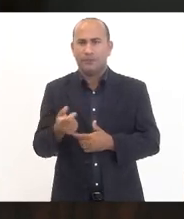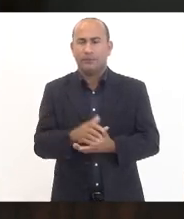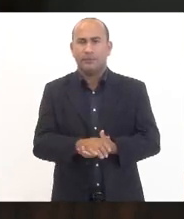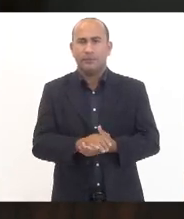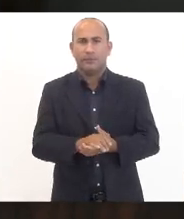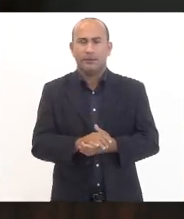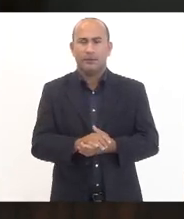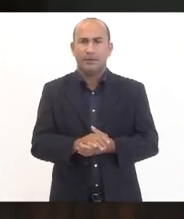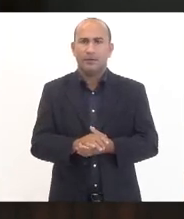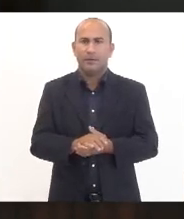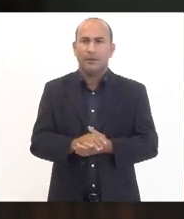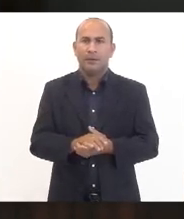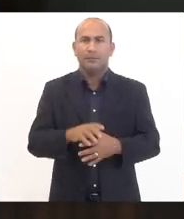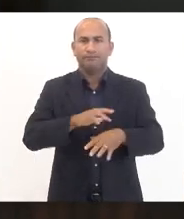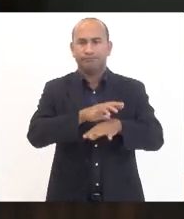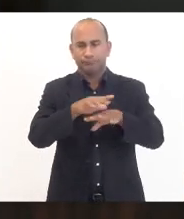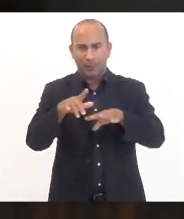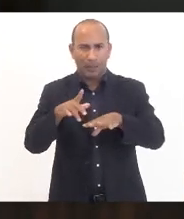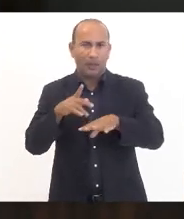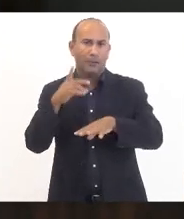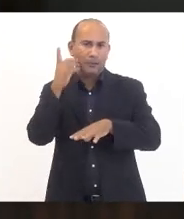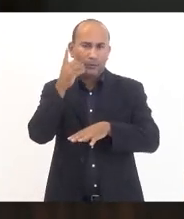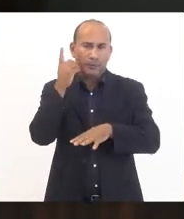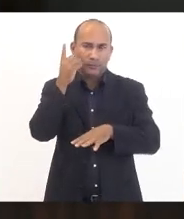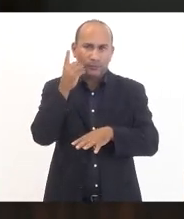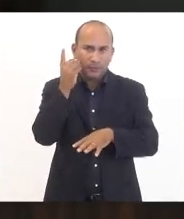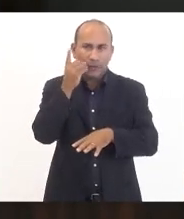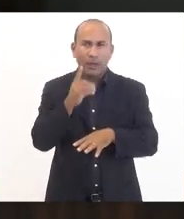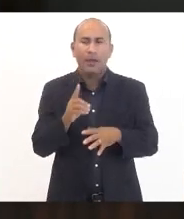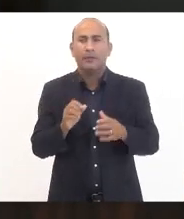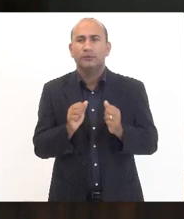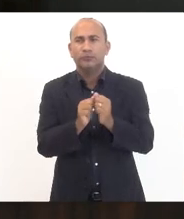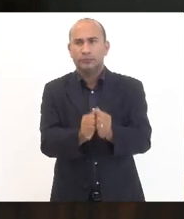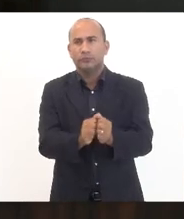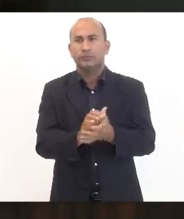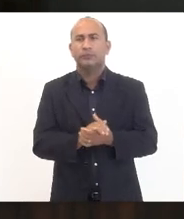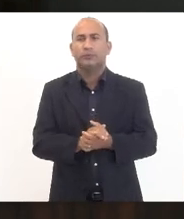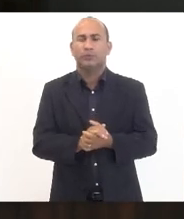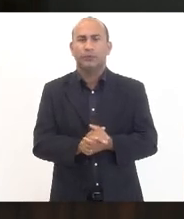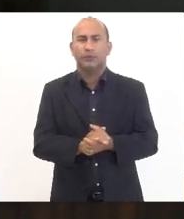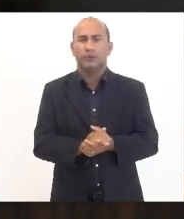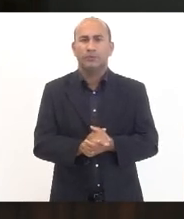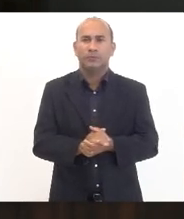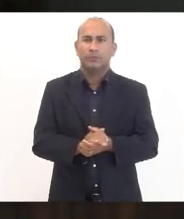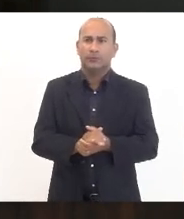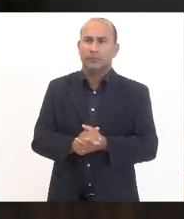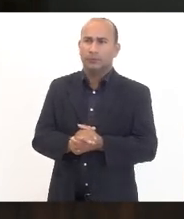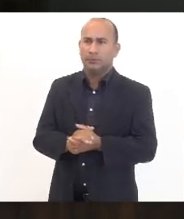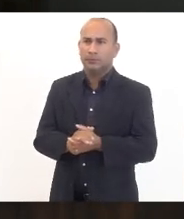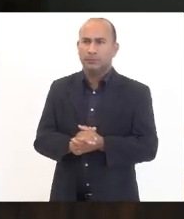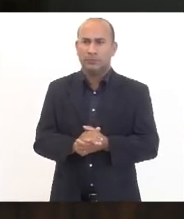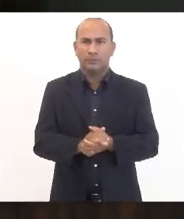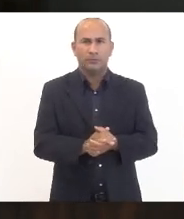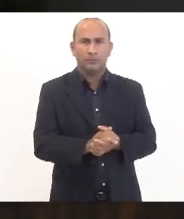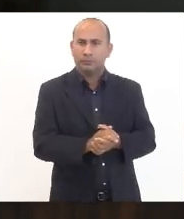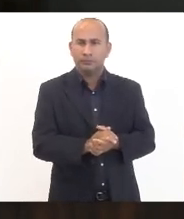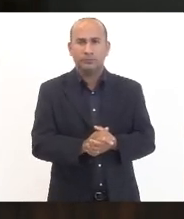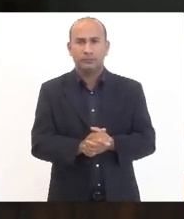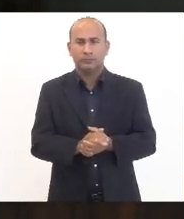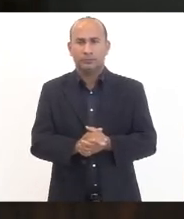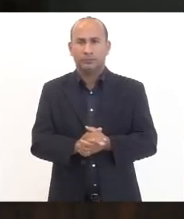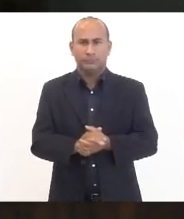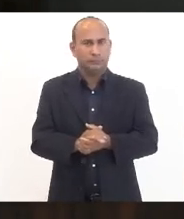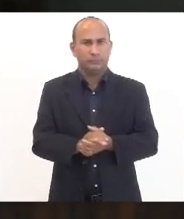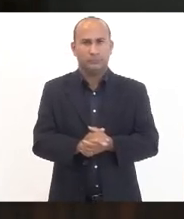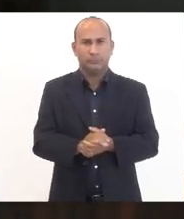Amorim, Bruno Dauari, Marta Rocha, Vando Família, Charles Batista, Rosenberg Reis, Gustavo Tutuca, Sérgio Fernandes, Tiago Pampolha, Coronel Jairo,